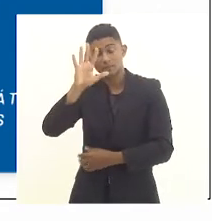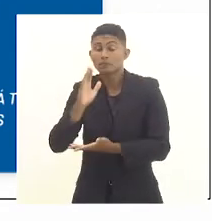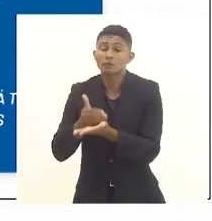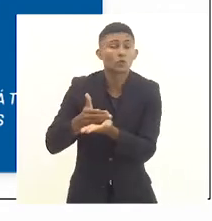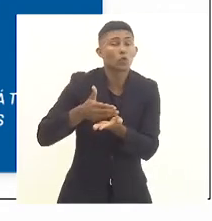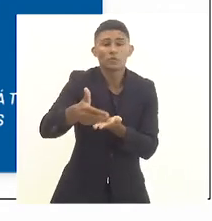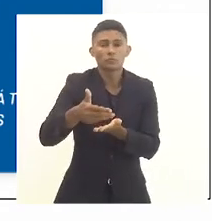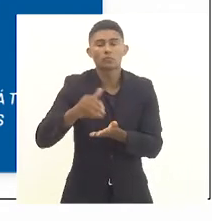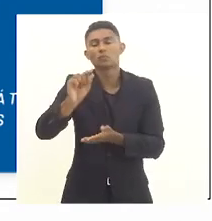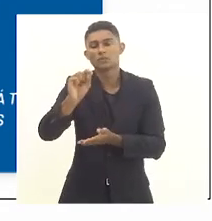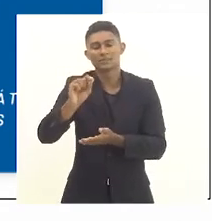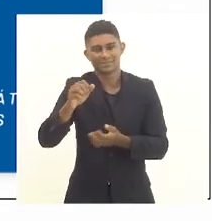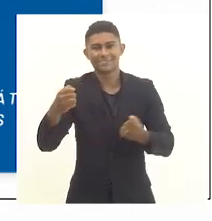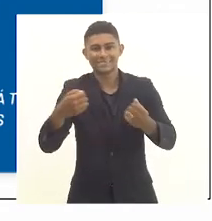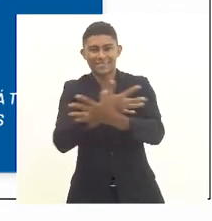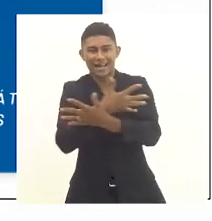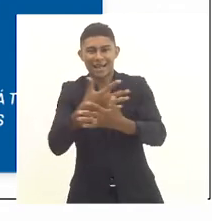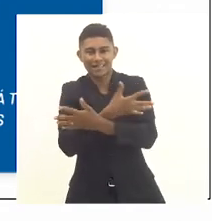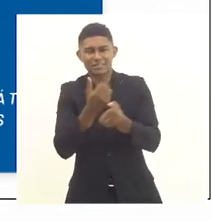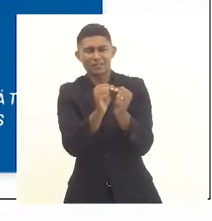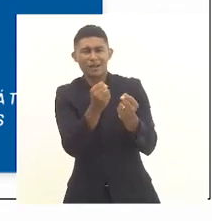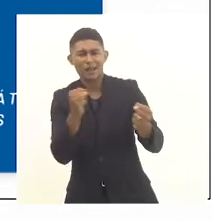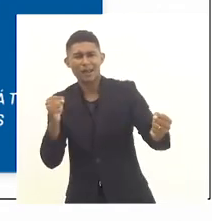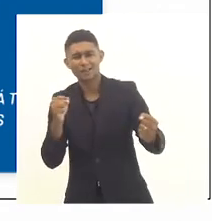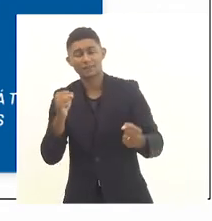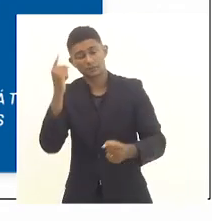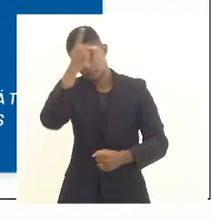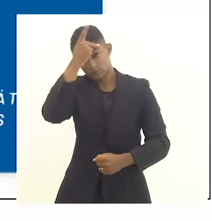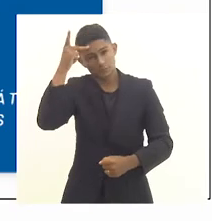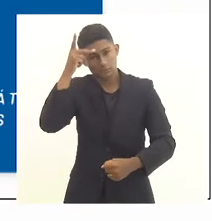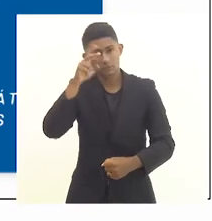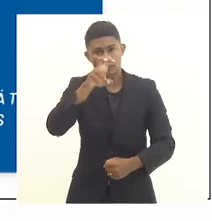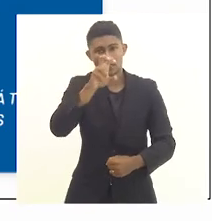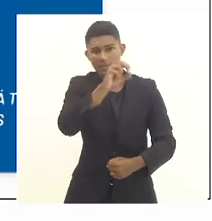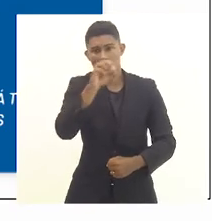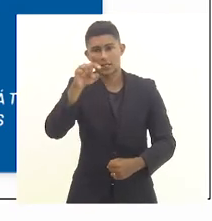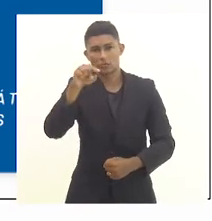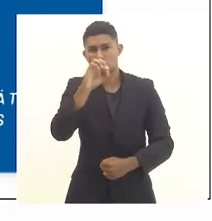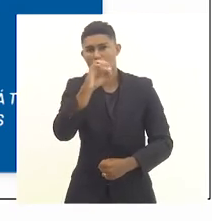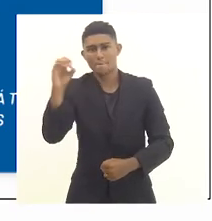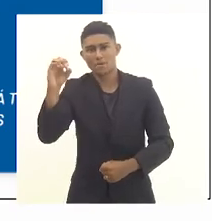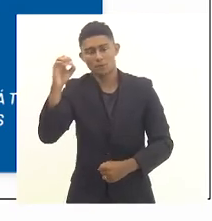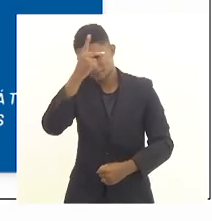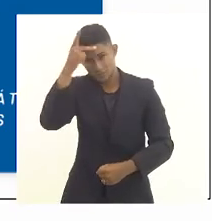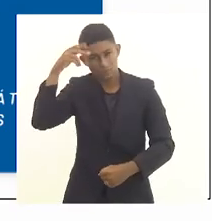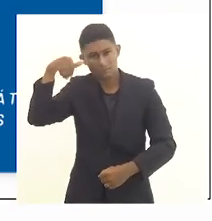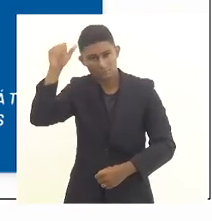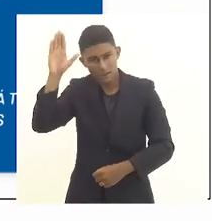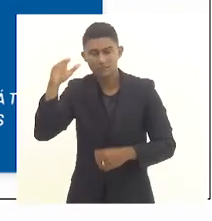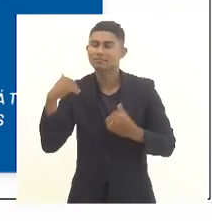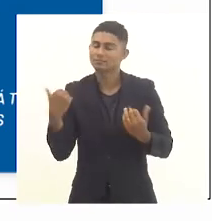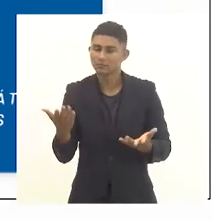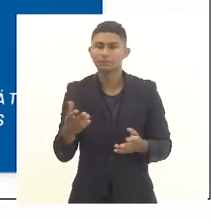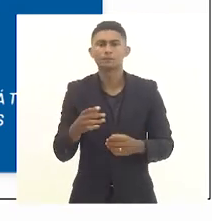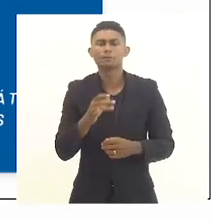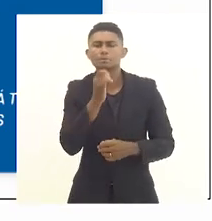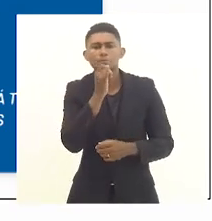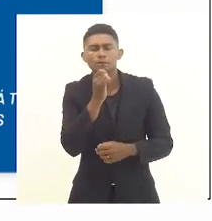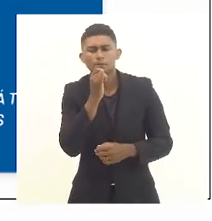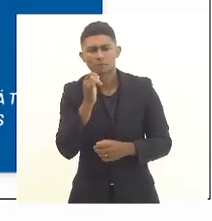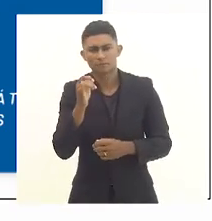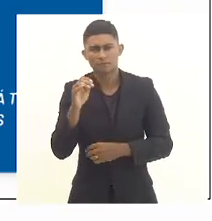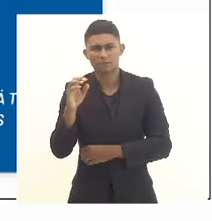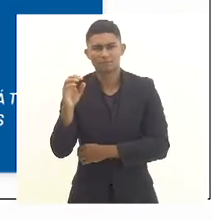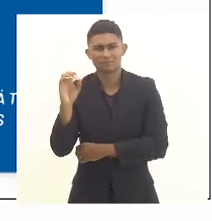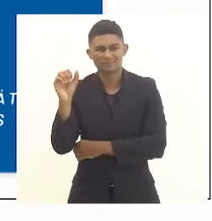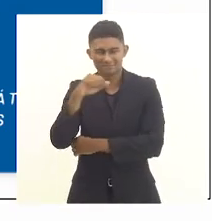pelas cidades acima de 500 mil, ou seja, a concentração populacional nisso é muito grande. Porto Alegre, a cidade do